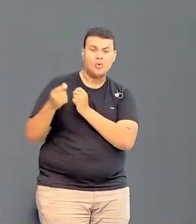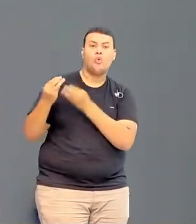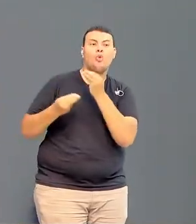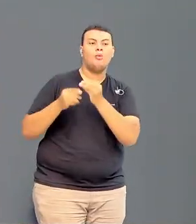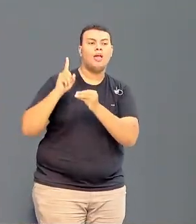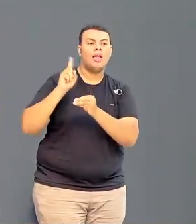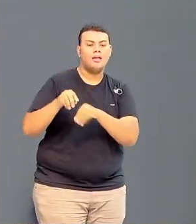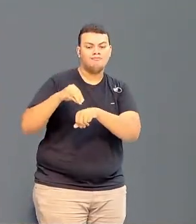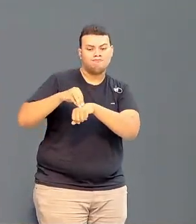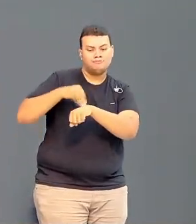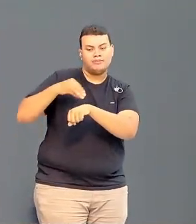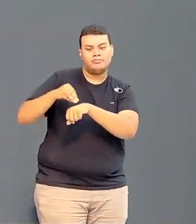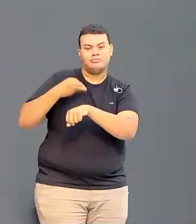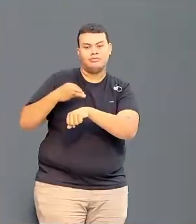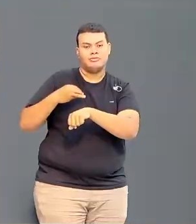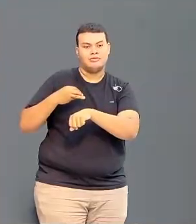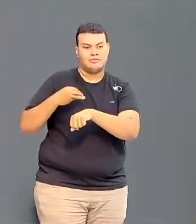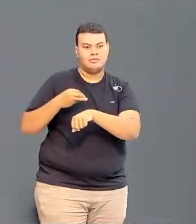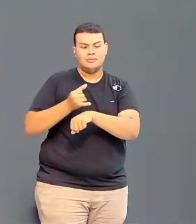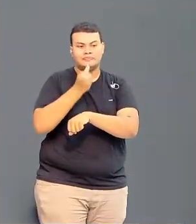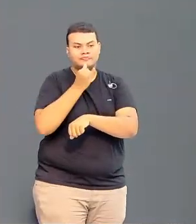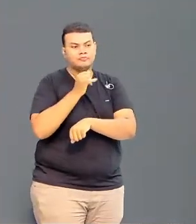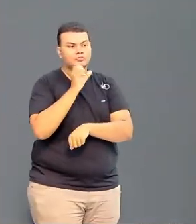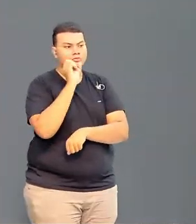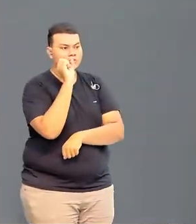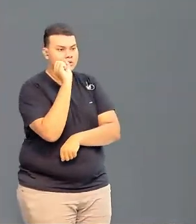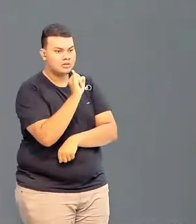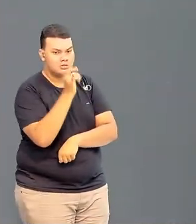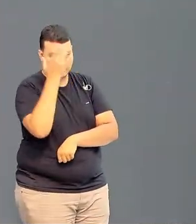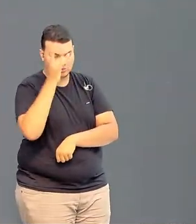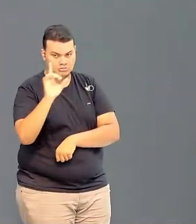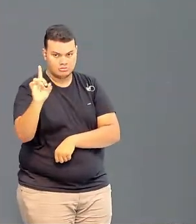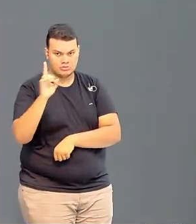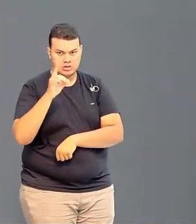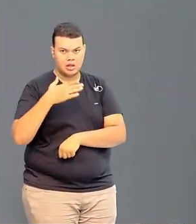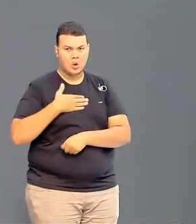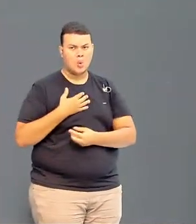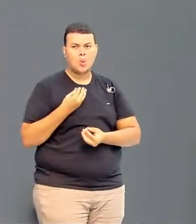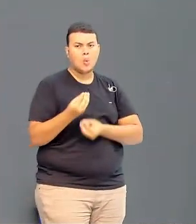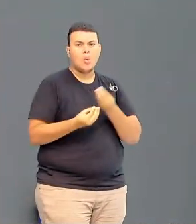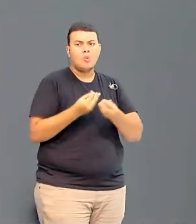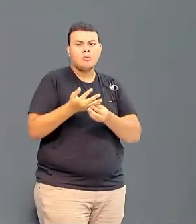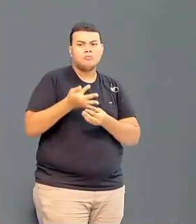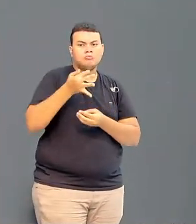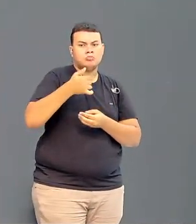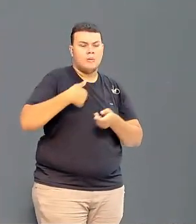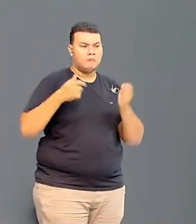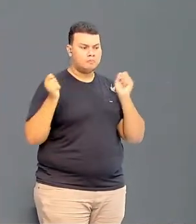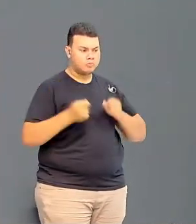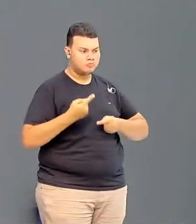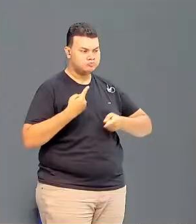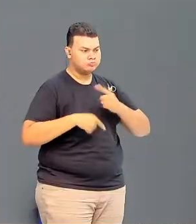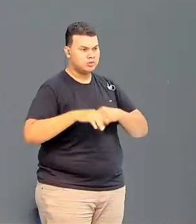argumentos. Como que você pode ser feliz se a sua mãe disse que você não seria feliz? É um argumento.